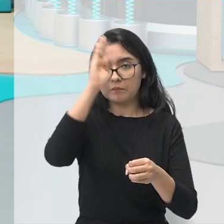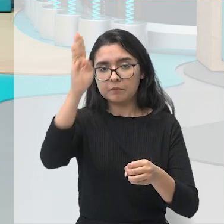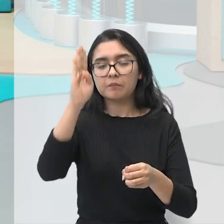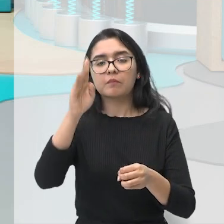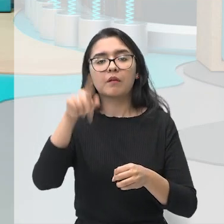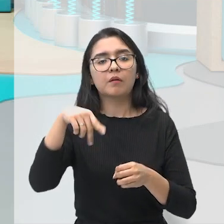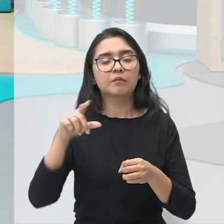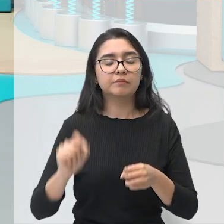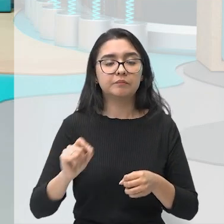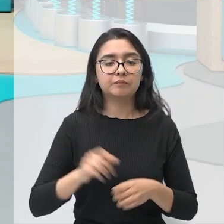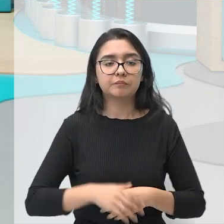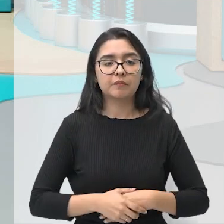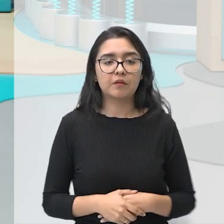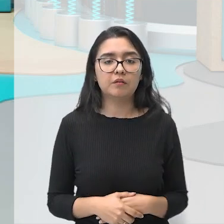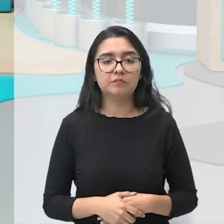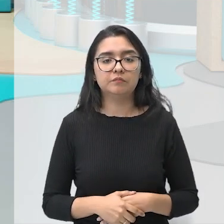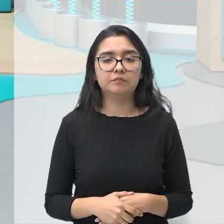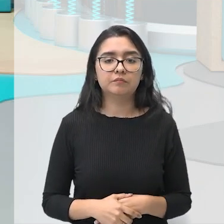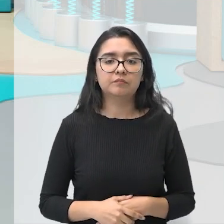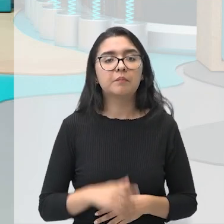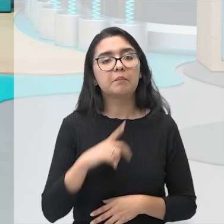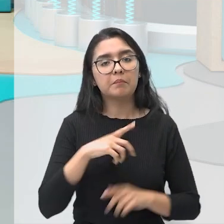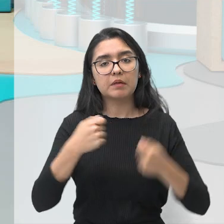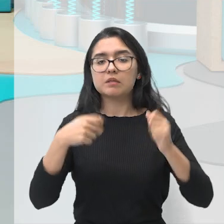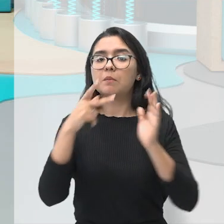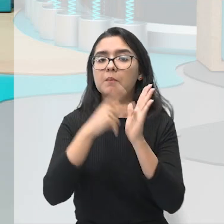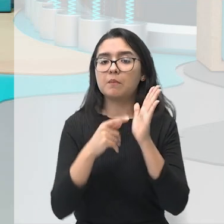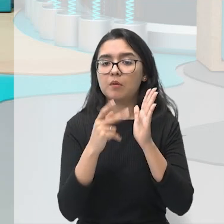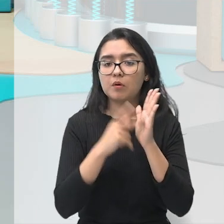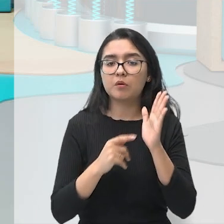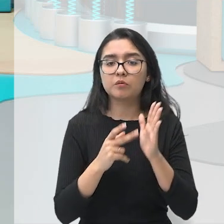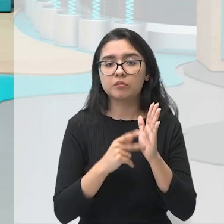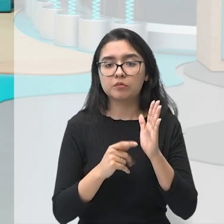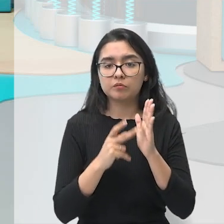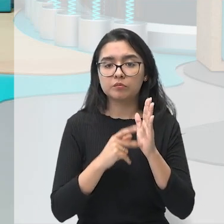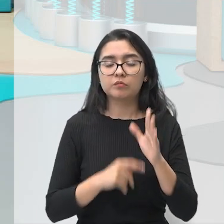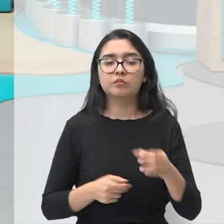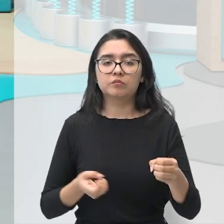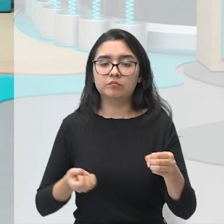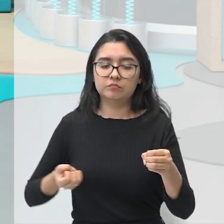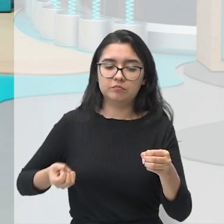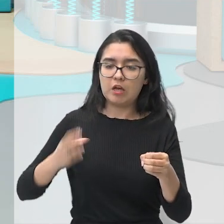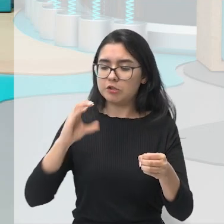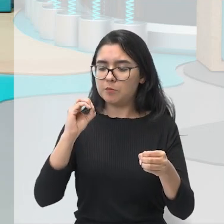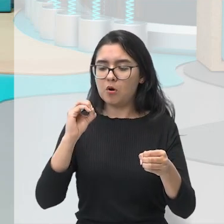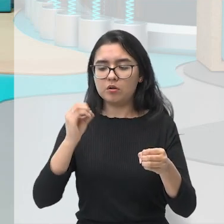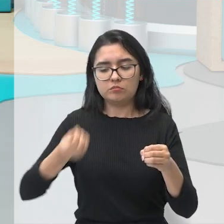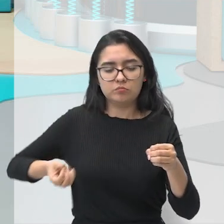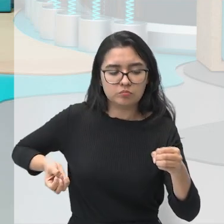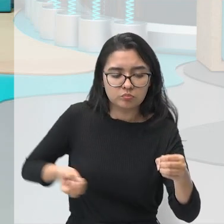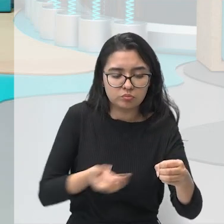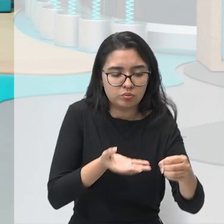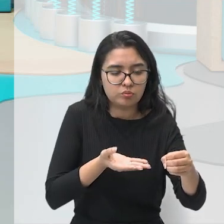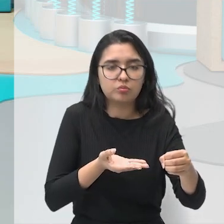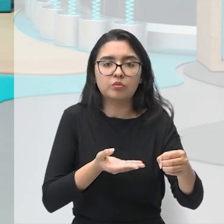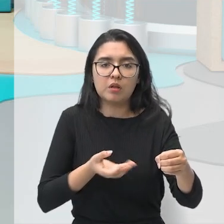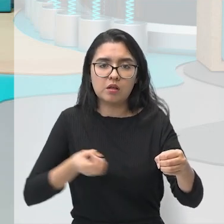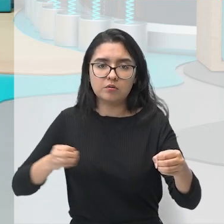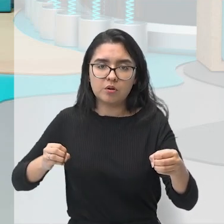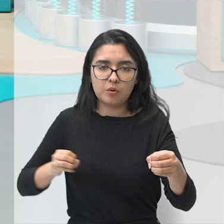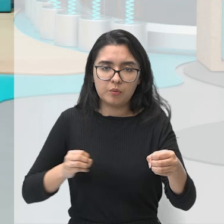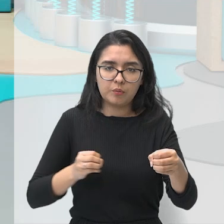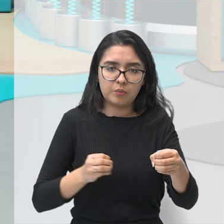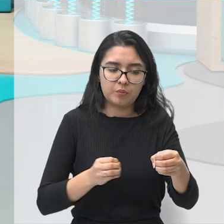do jogo consiste na marcação de pontos através do lançamento das bolas, a fim de que elas se